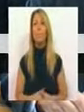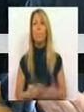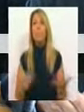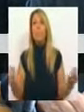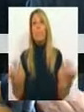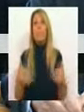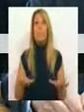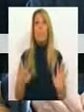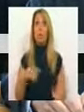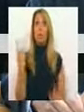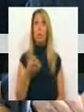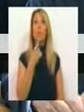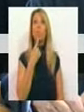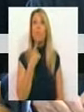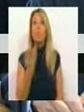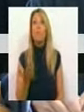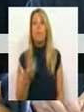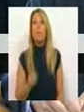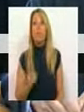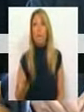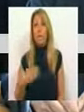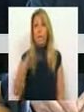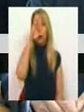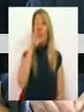que aquilo que percebemos é que, por parte do Governo,